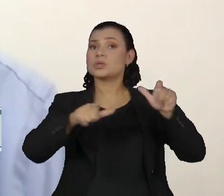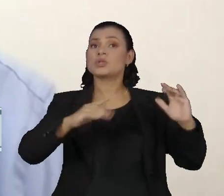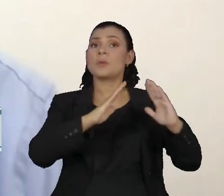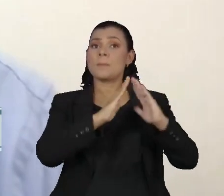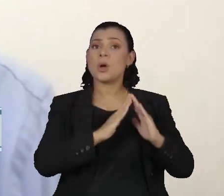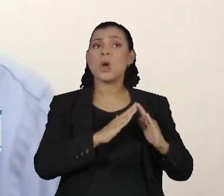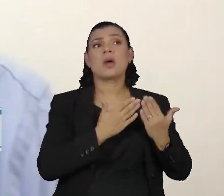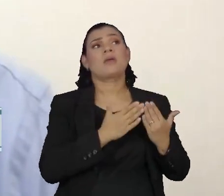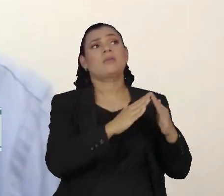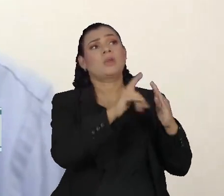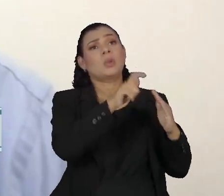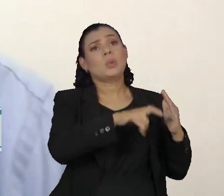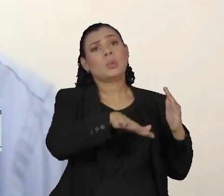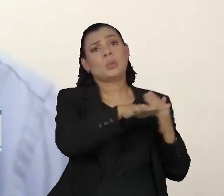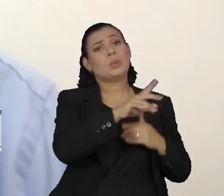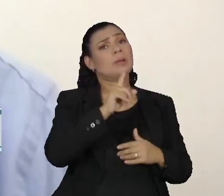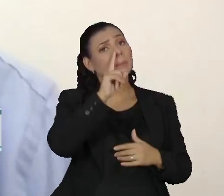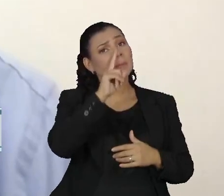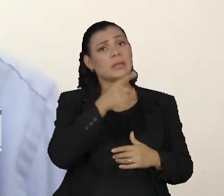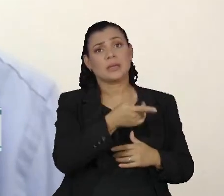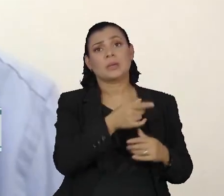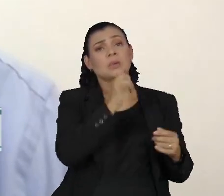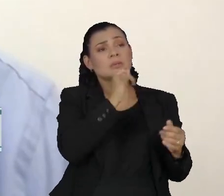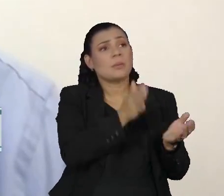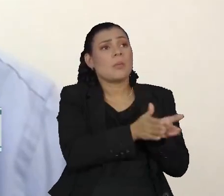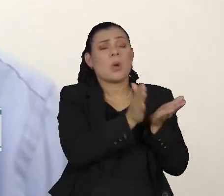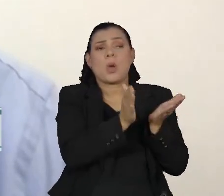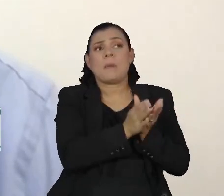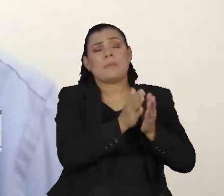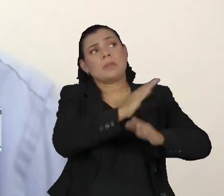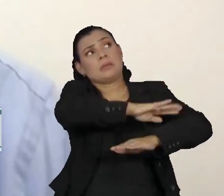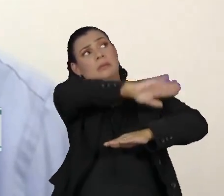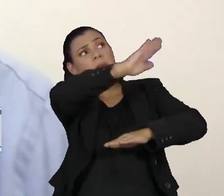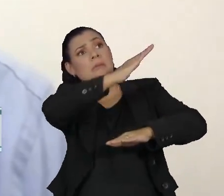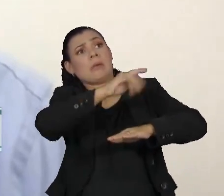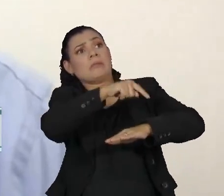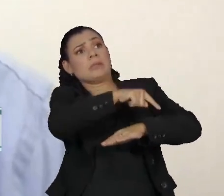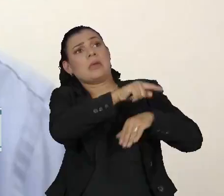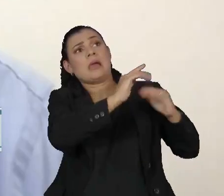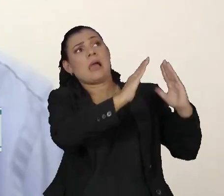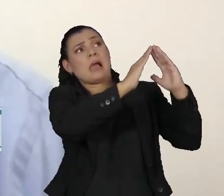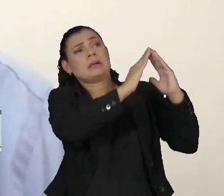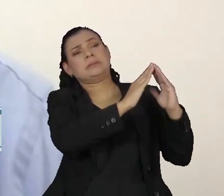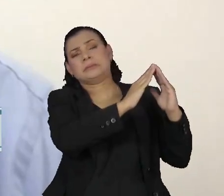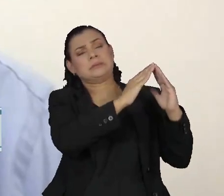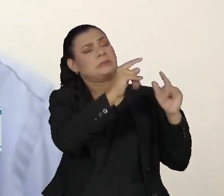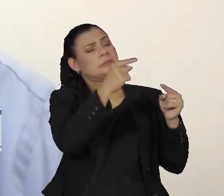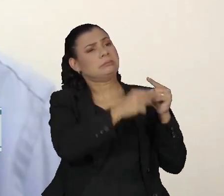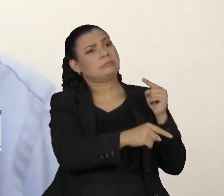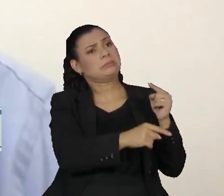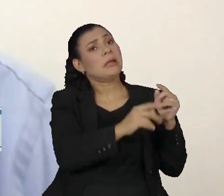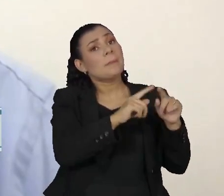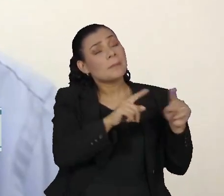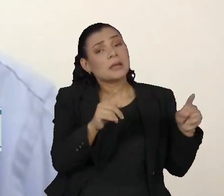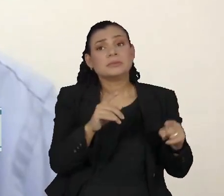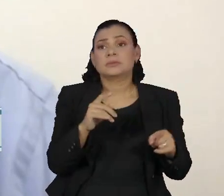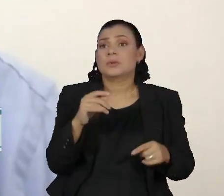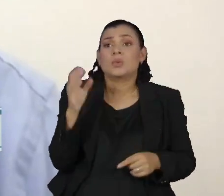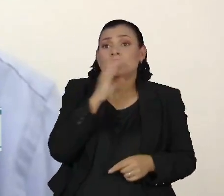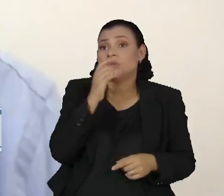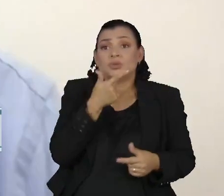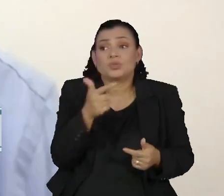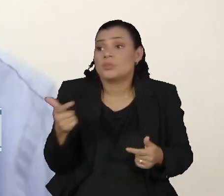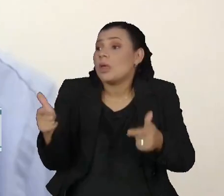de risco porque não tem outra opção. Entendeu? Não é por escolha, é mais por, digamos, situação urgente, que não tem onde